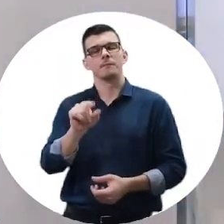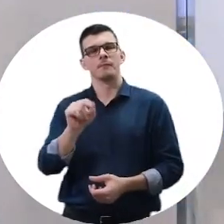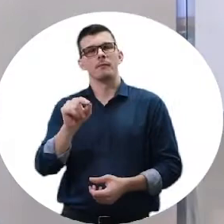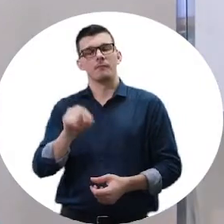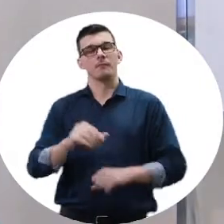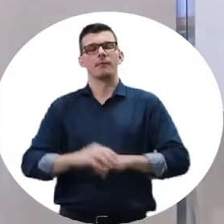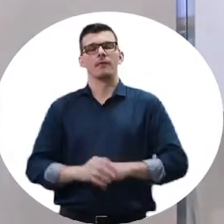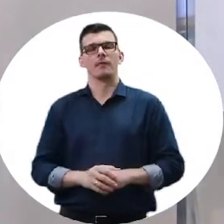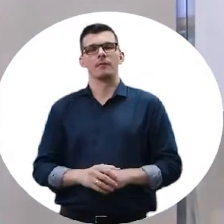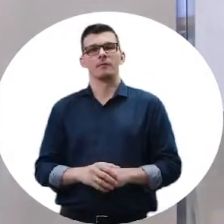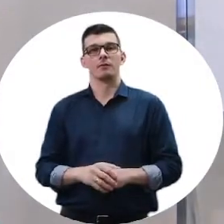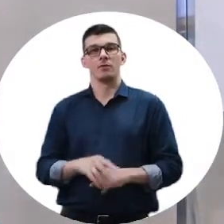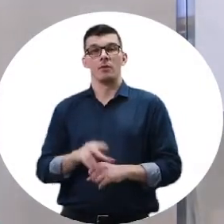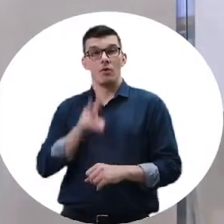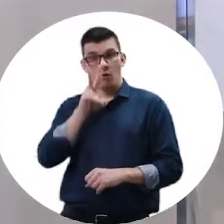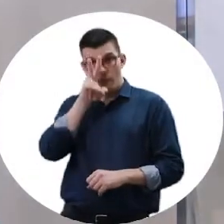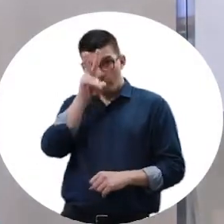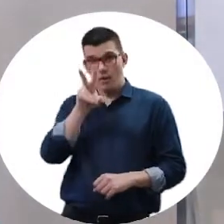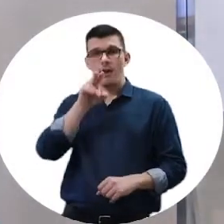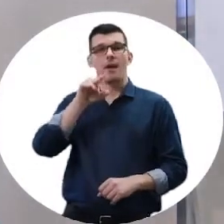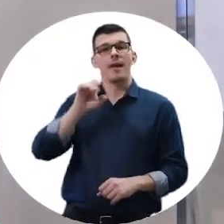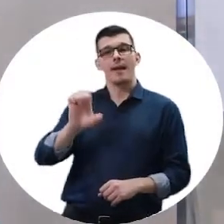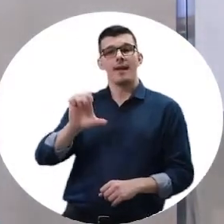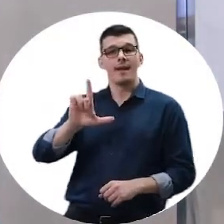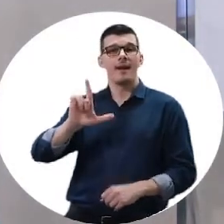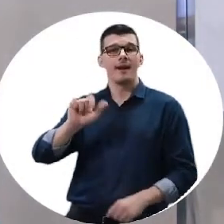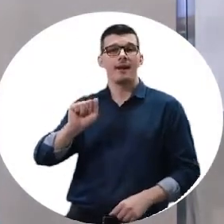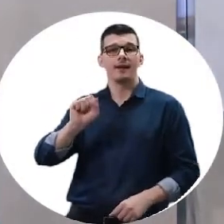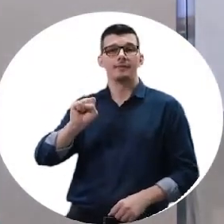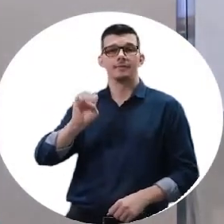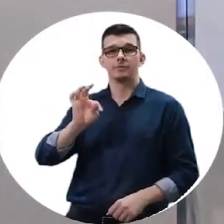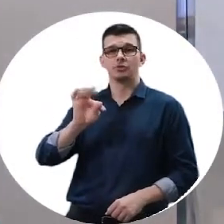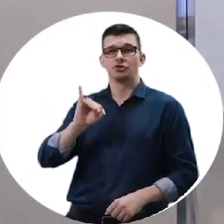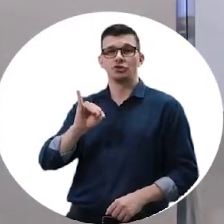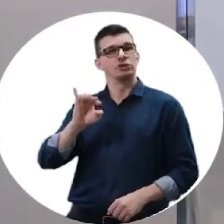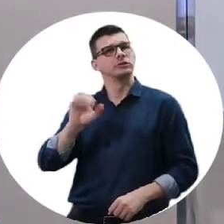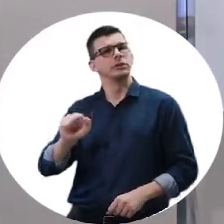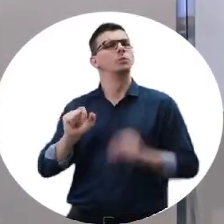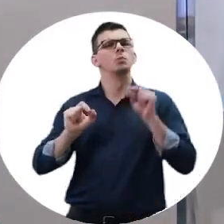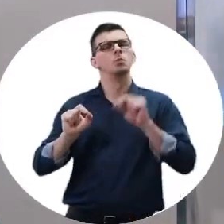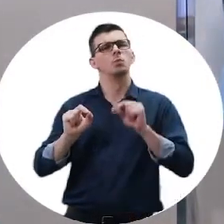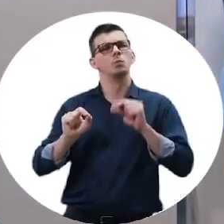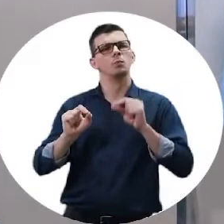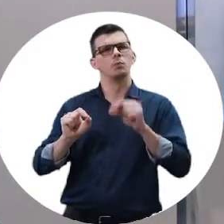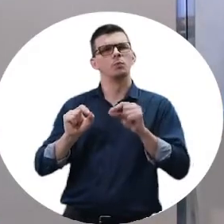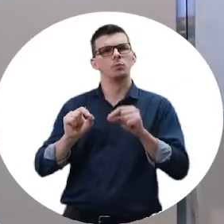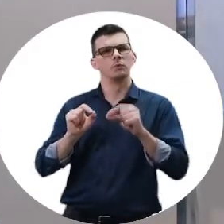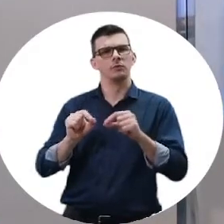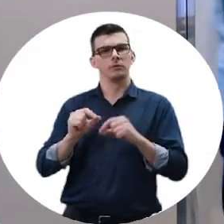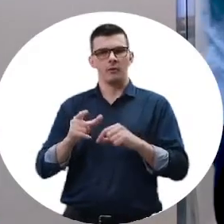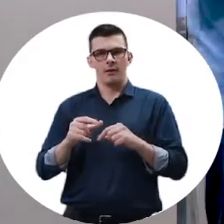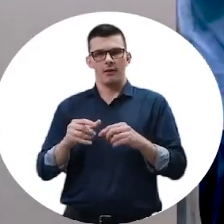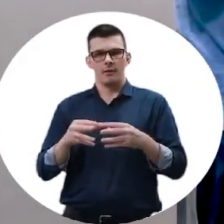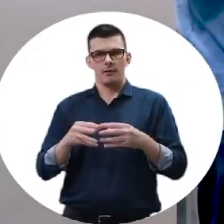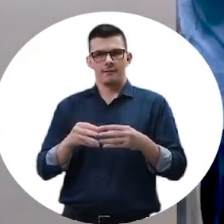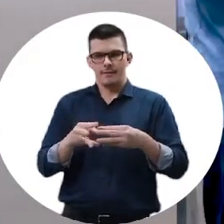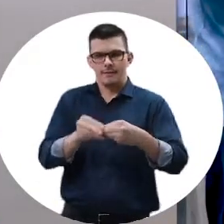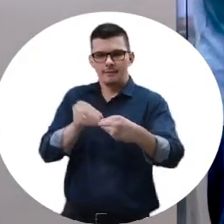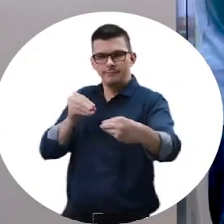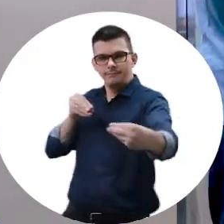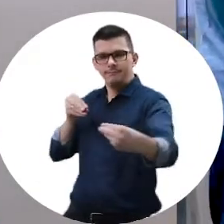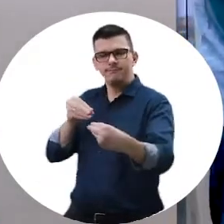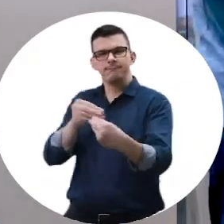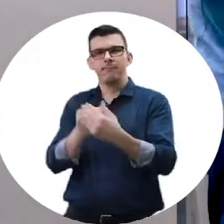a força elástica. Força elástica é aquela força que aparece em corpos que